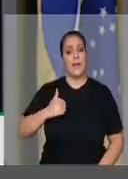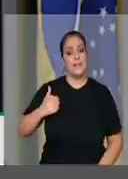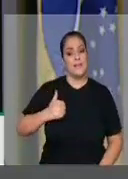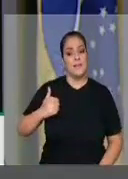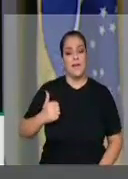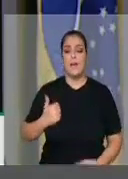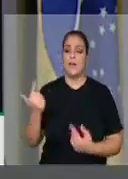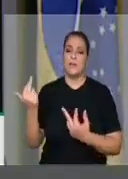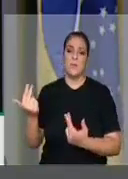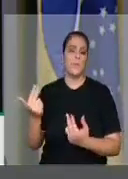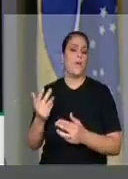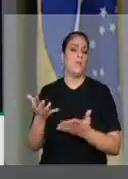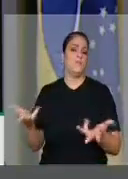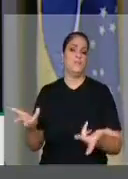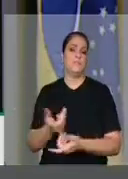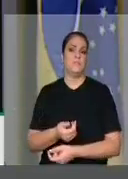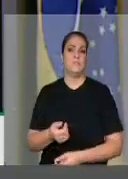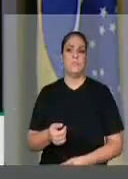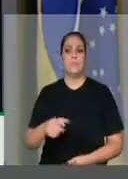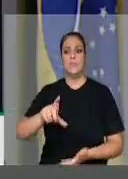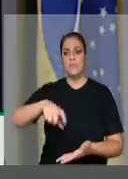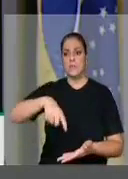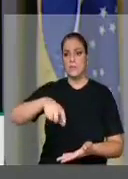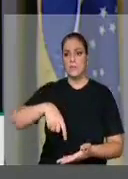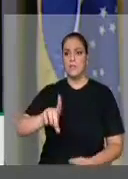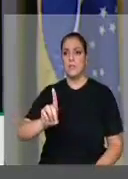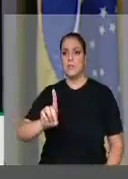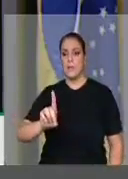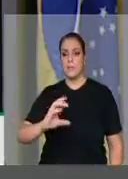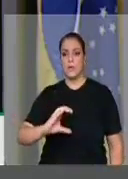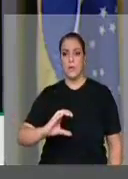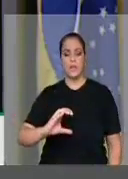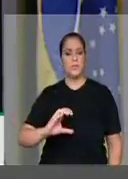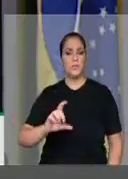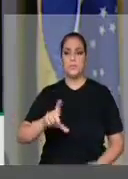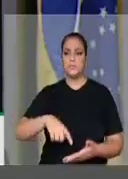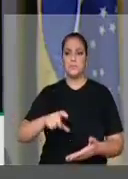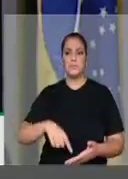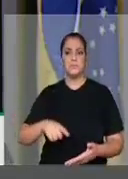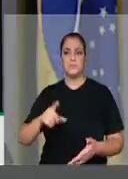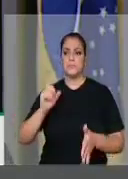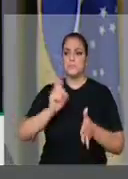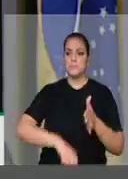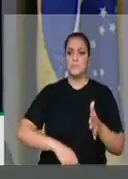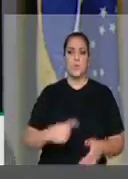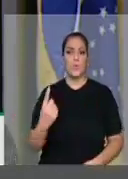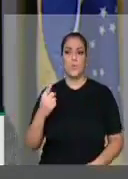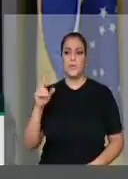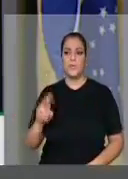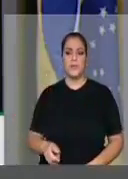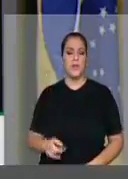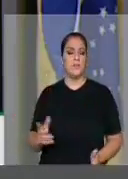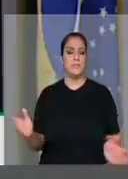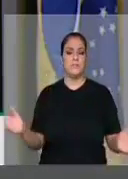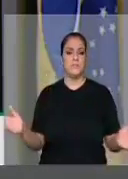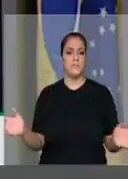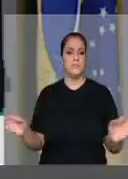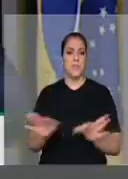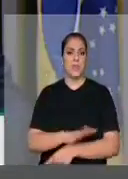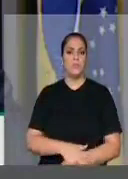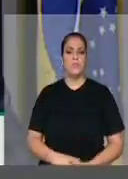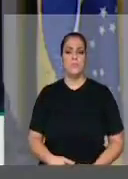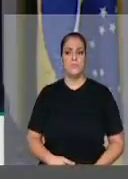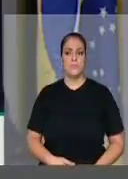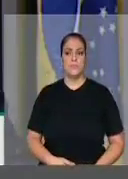IVA clássico, débito e crédito, desde a matéria-prima até o consumidor final. E eu tenho aqui o